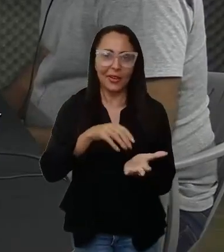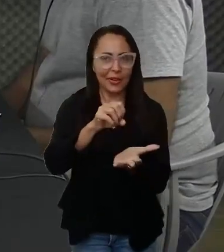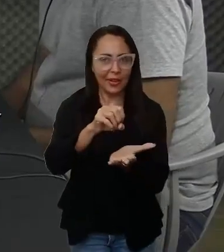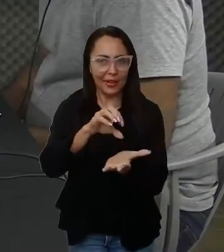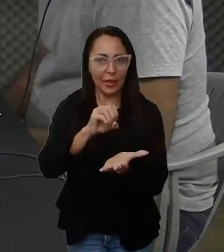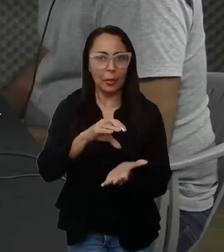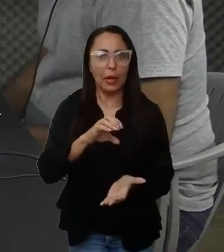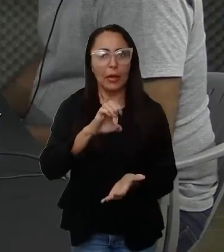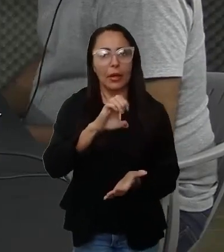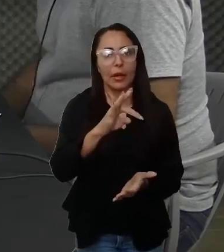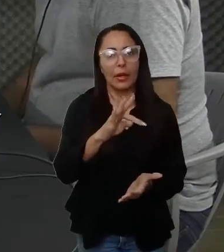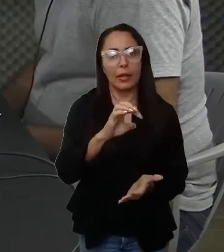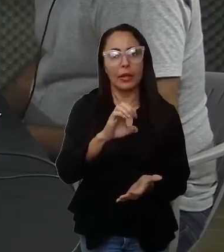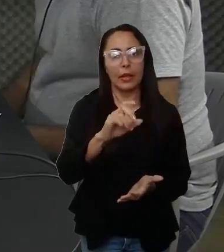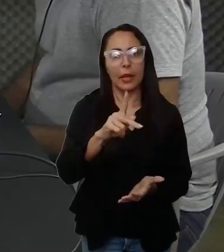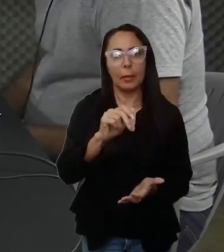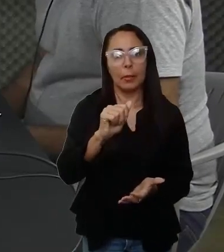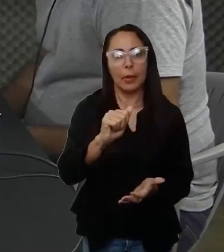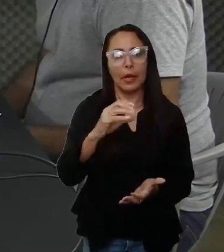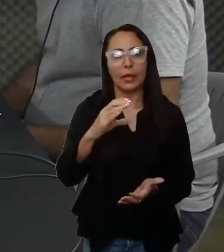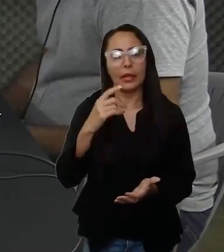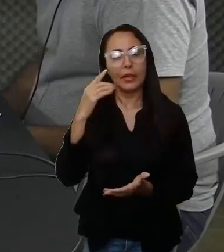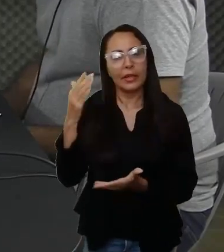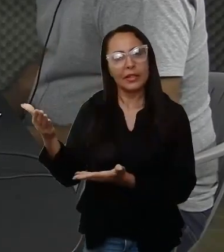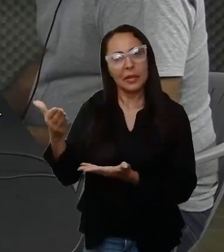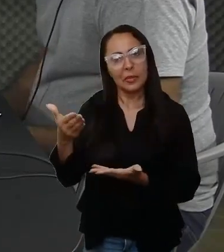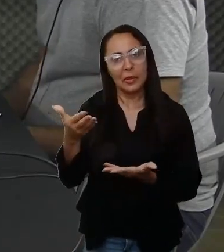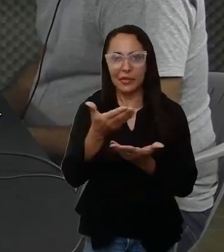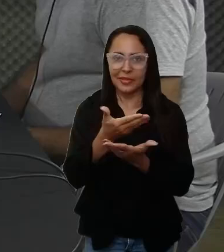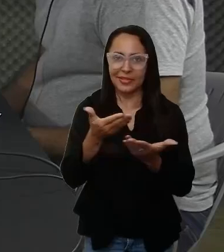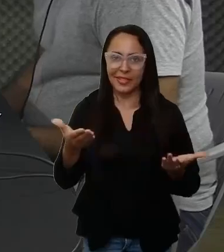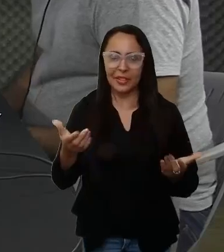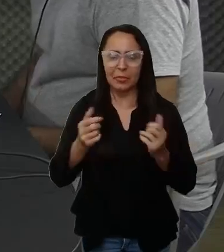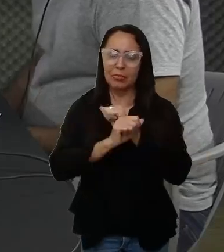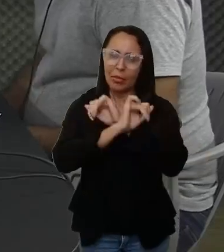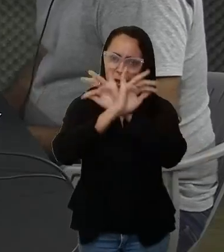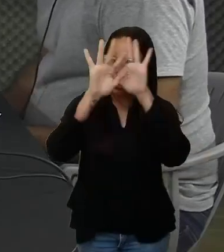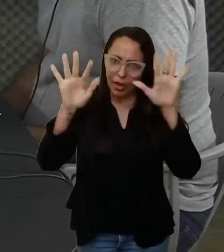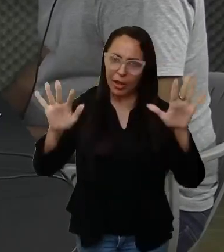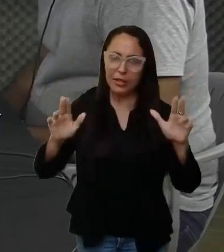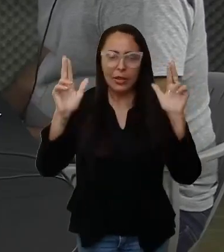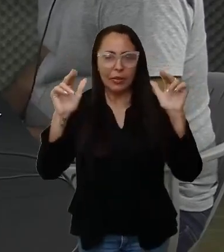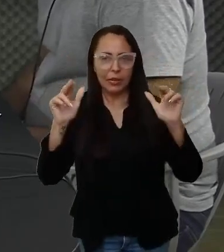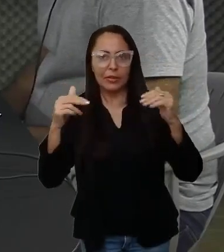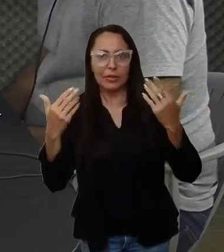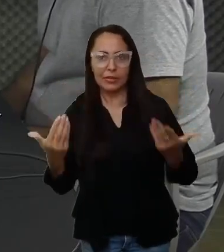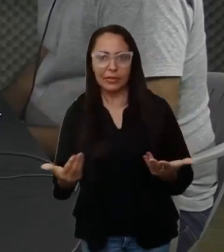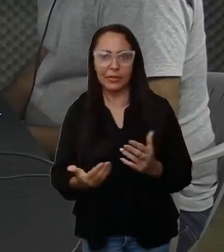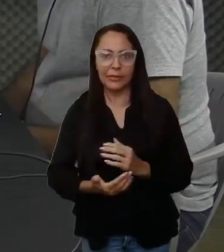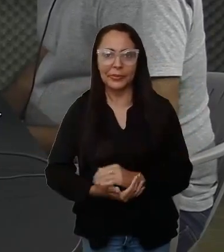senhor aqui de uma forma tão tranquila e tão esclarecedora, né, para a gente. Uhum.